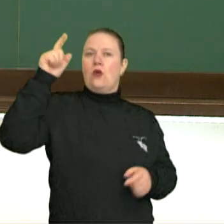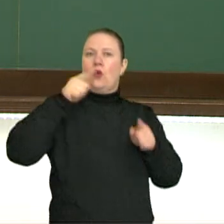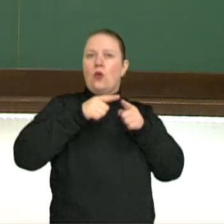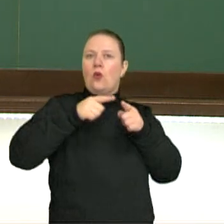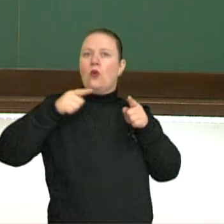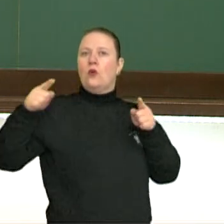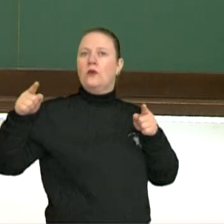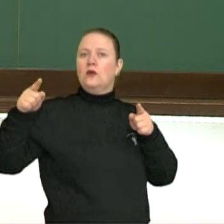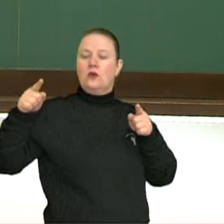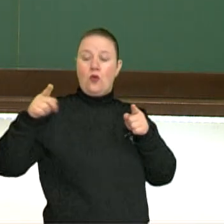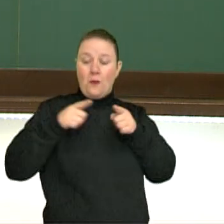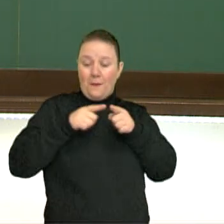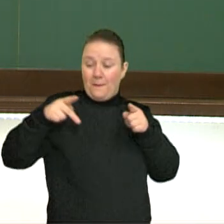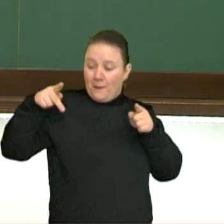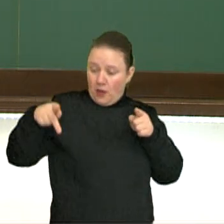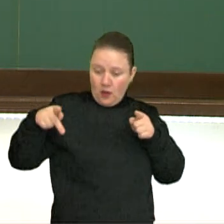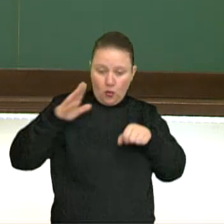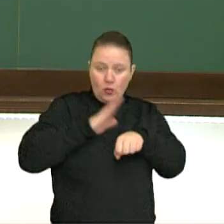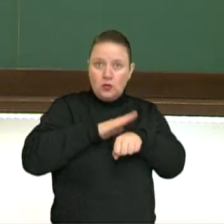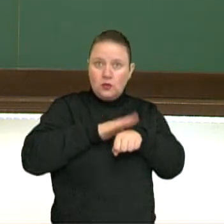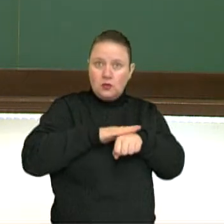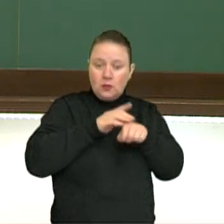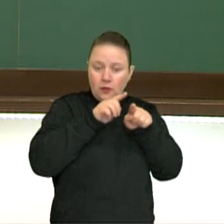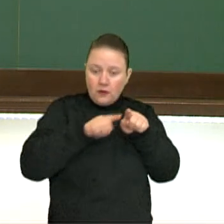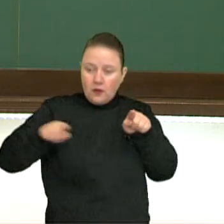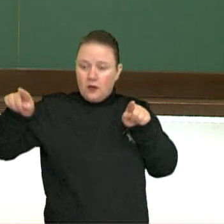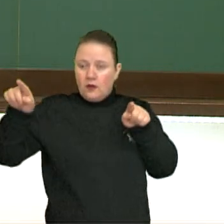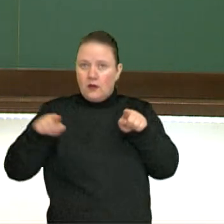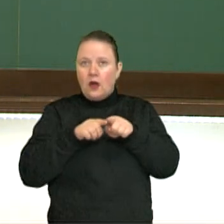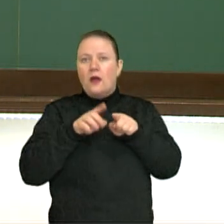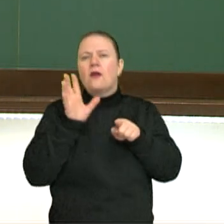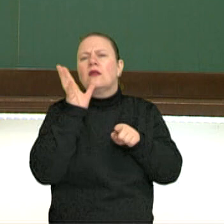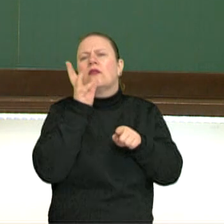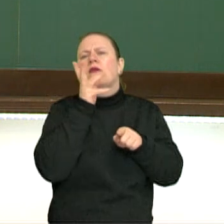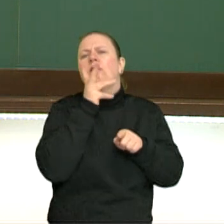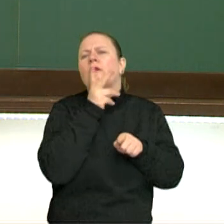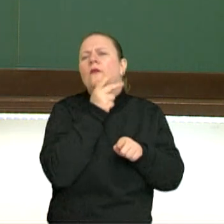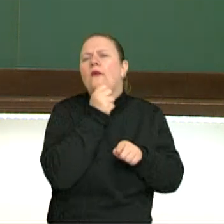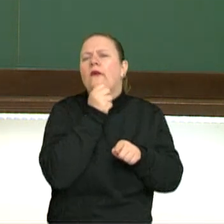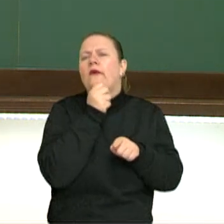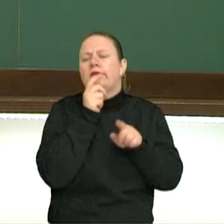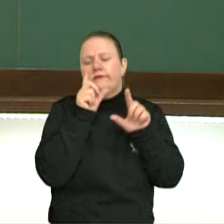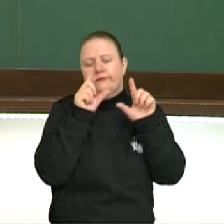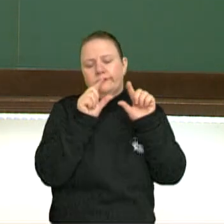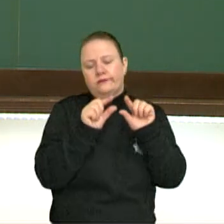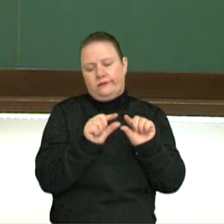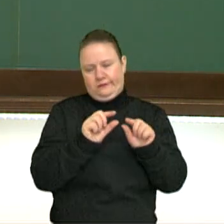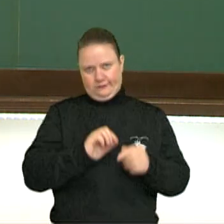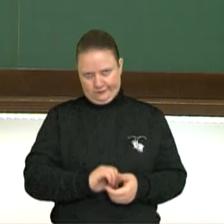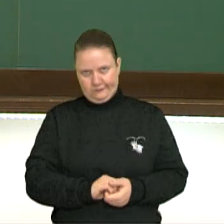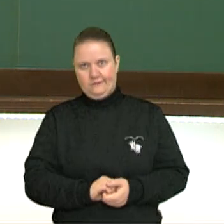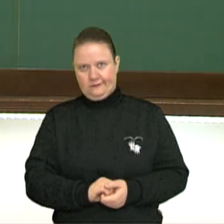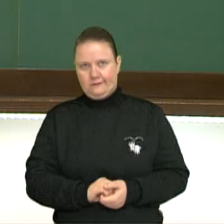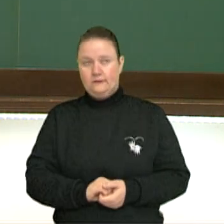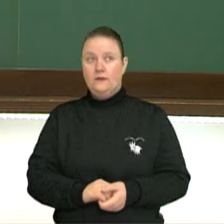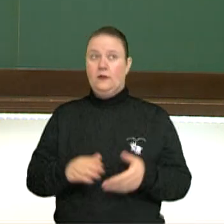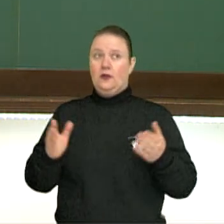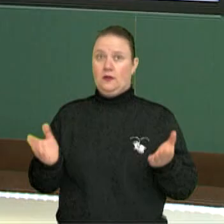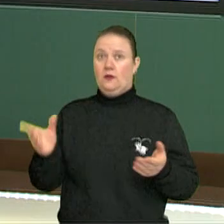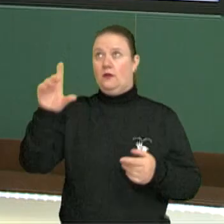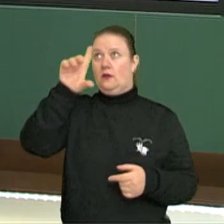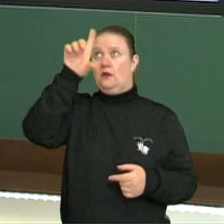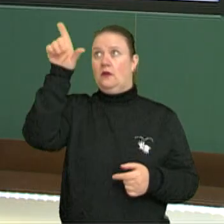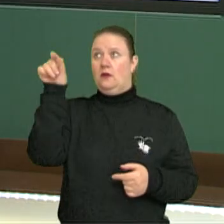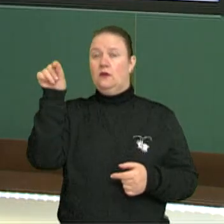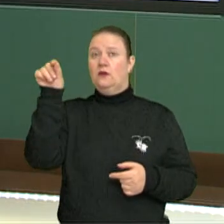irá diminuir, ou seja, o tempo de vai e vem diminui, certo? Então, o que a gente percebe? Como eu falei para vocês, a gravidade da Lua